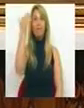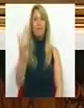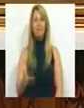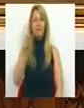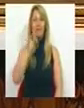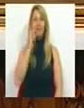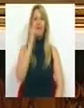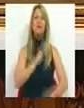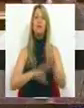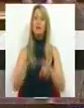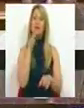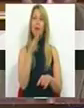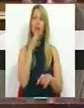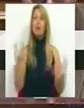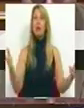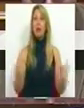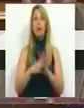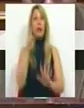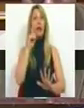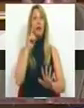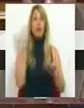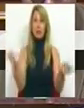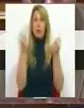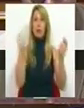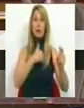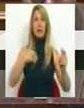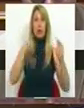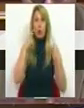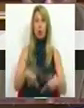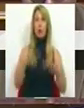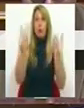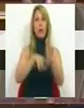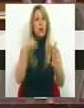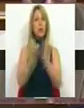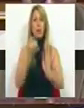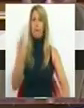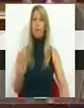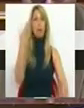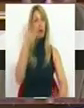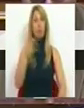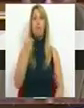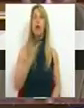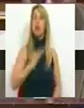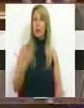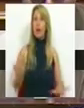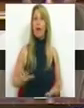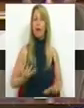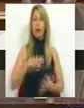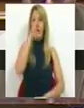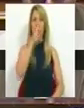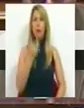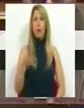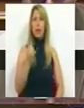Excelentíssimas senhoras e senhores deputados, a defesa e a promoção da saúde pública sempre foram uma prioridade para o PSD. Os governos do PSD